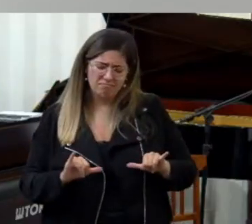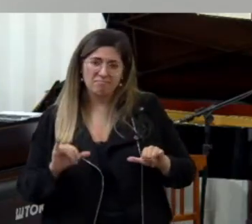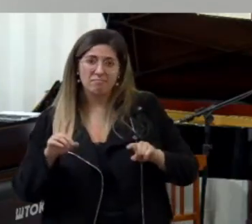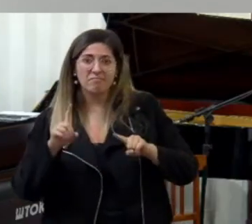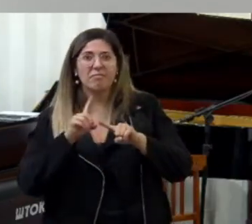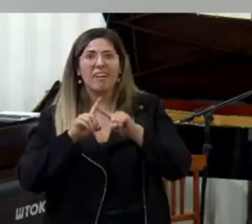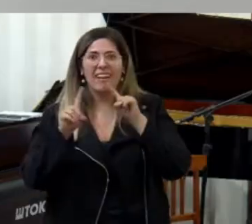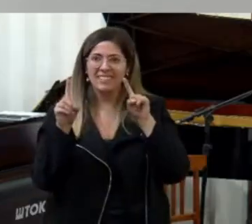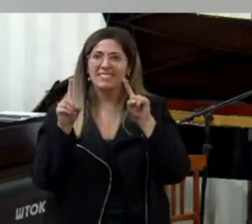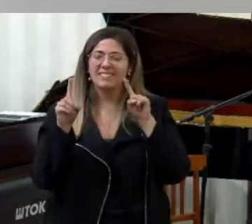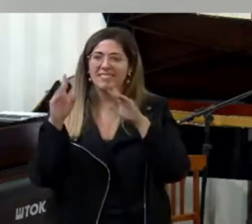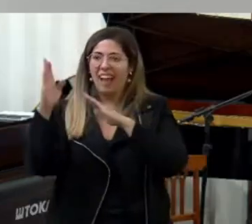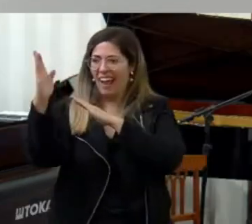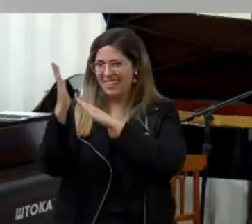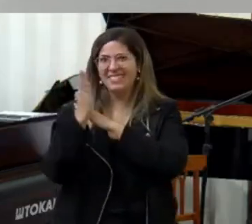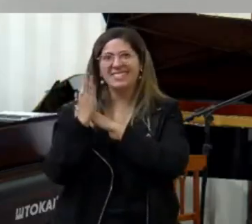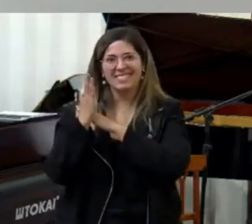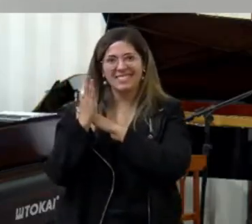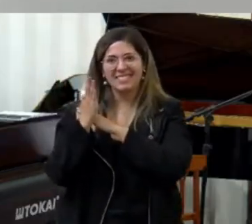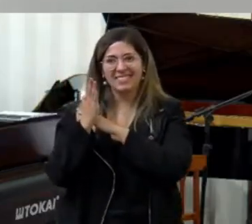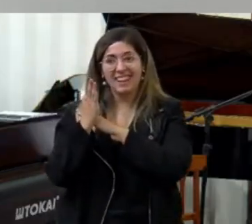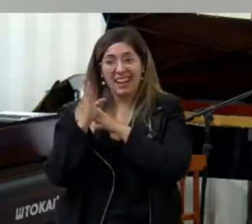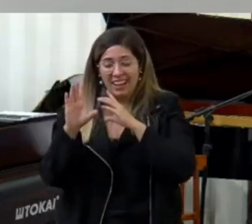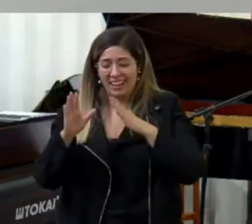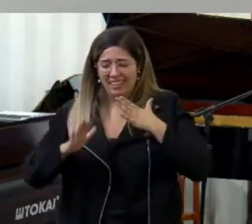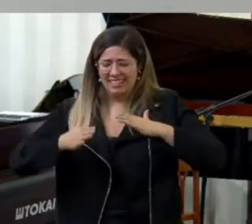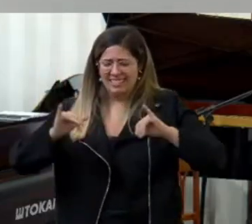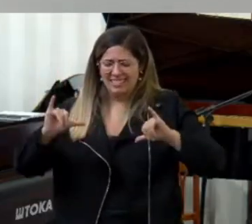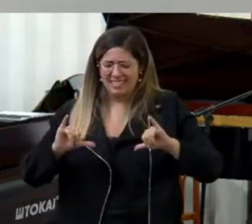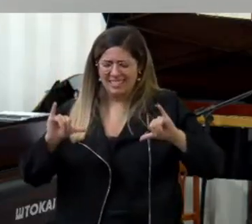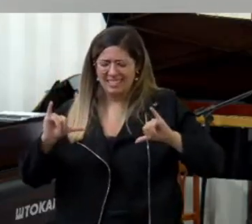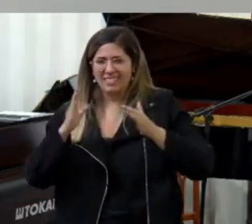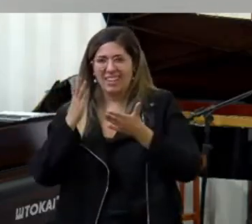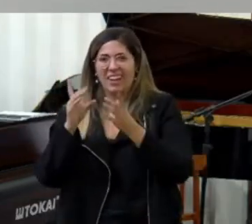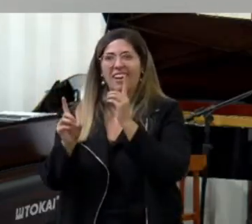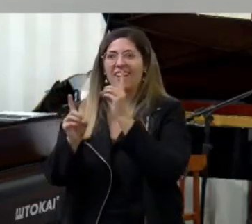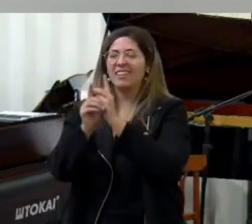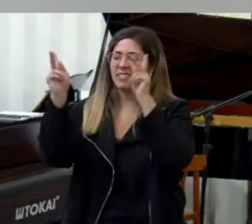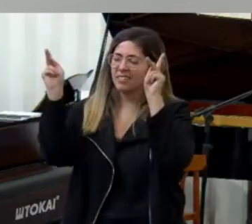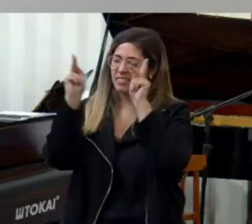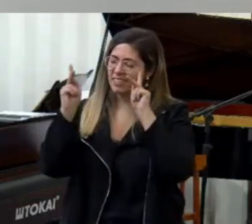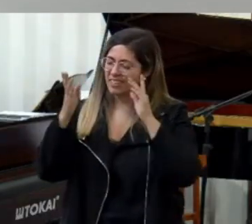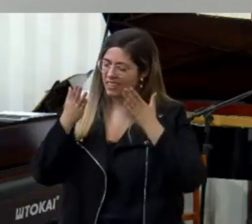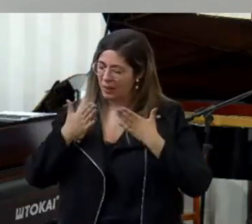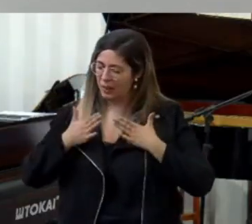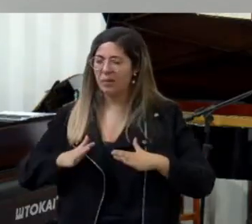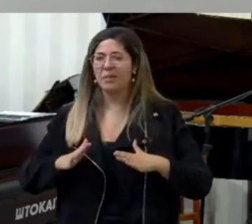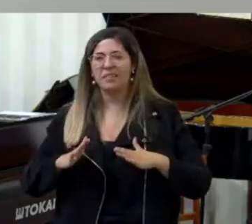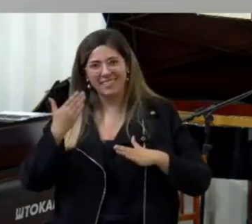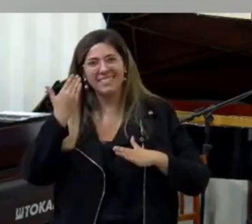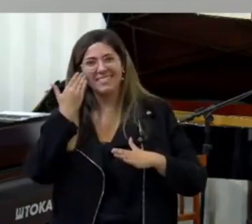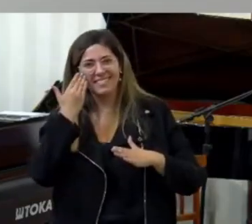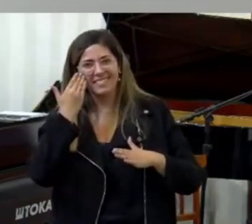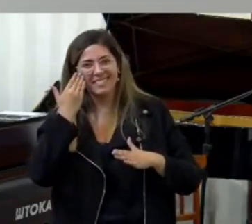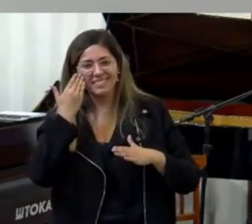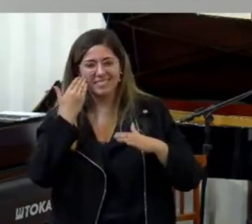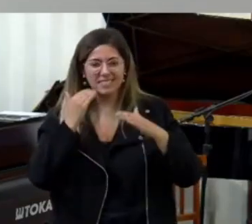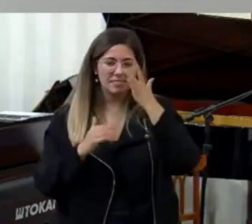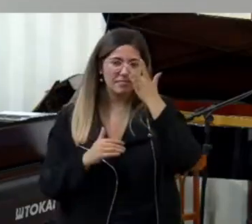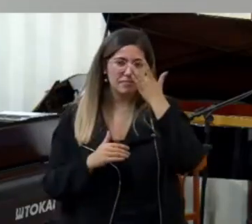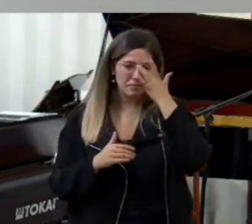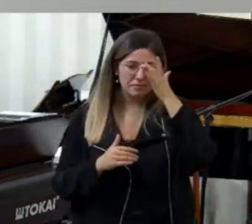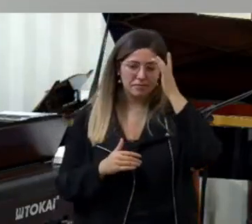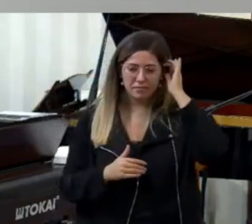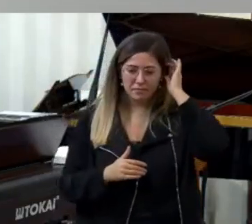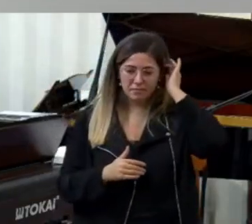nos levar a um estado de paz. Sinclair Ferguson, nós estamos estudando Sinclair Ferguson nos